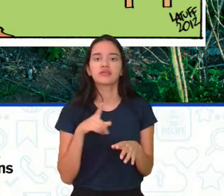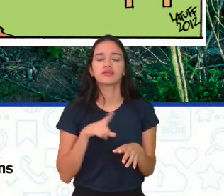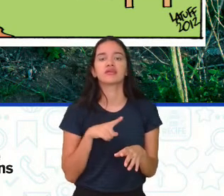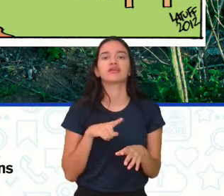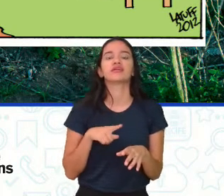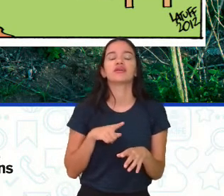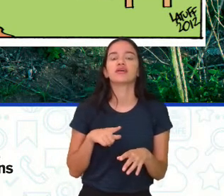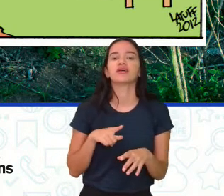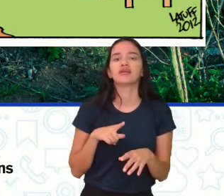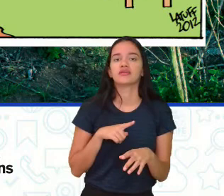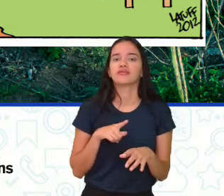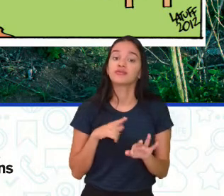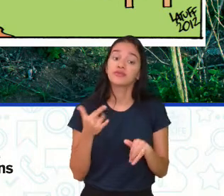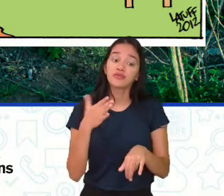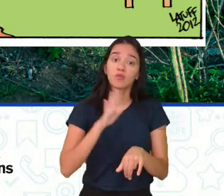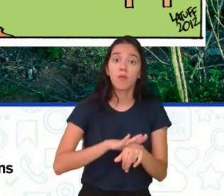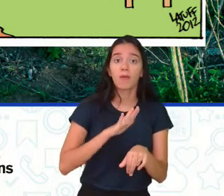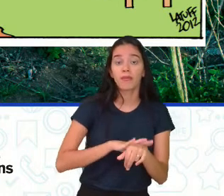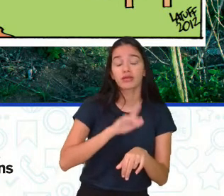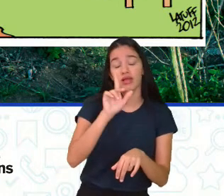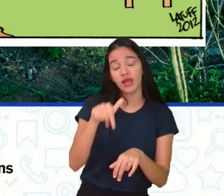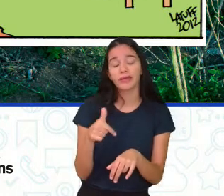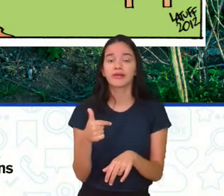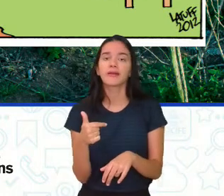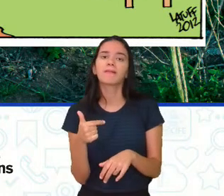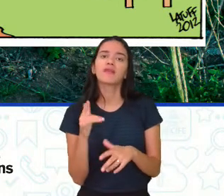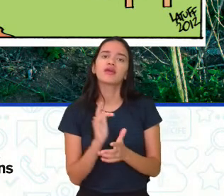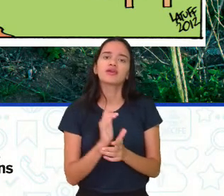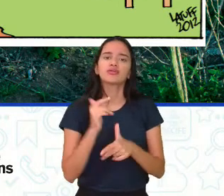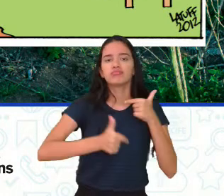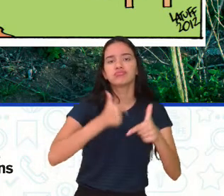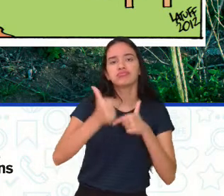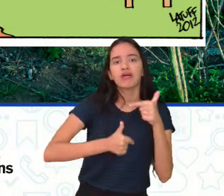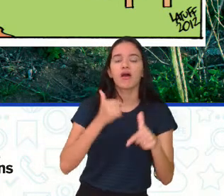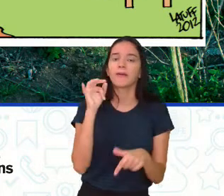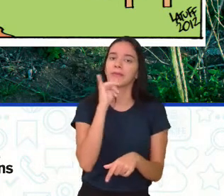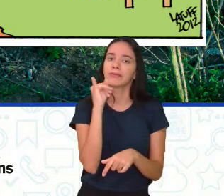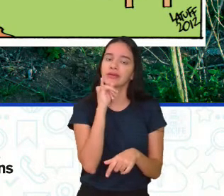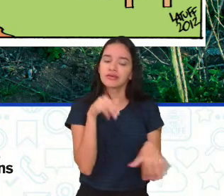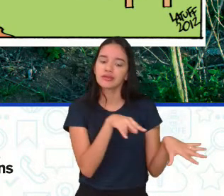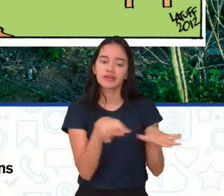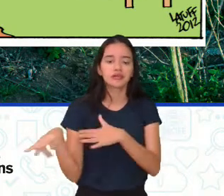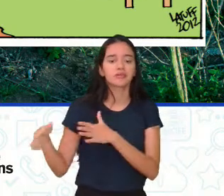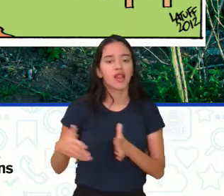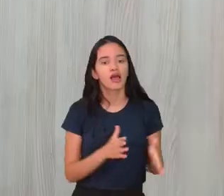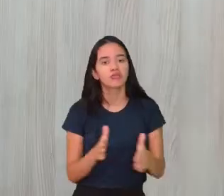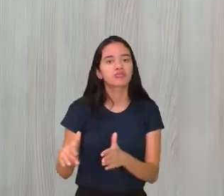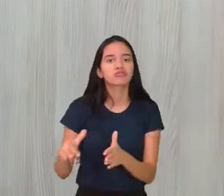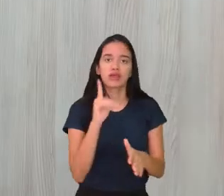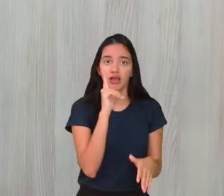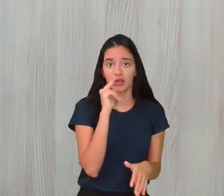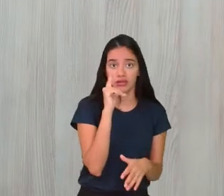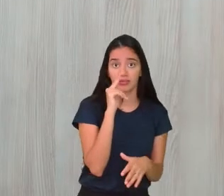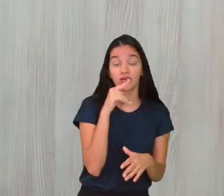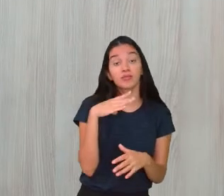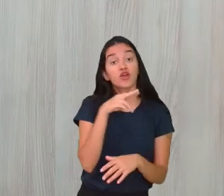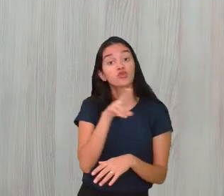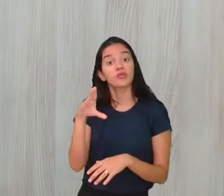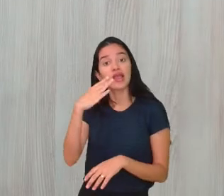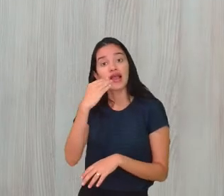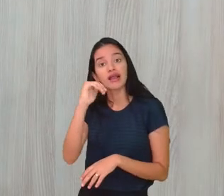Nós tivemos um momento aí que trabalhamos, por exemplo, na Semana do Rio, né? E a gente falou muito sobre o Rio